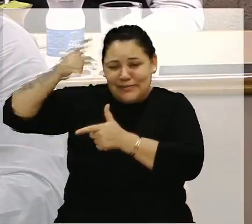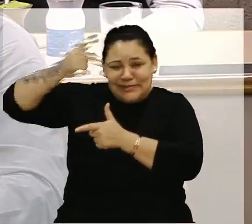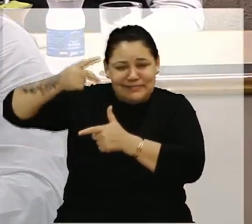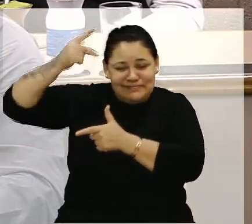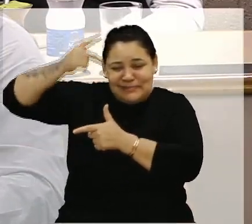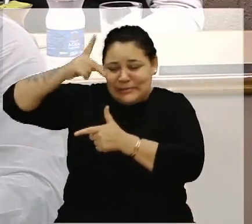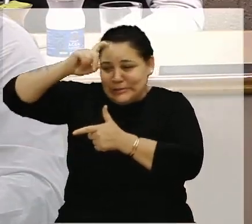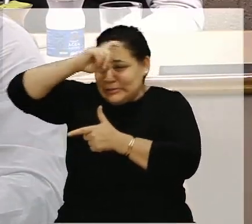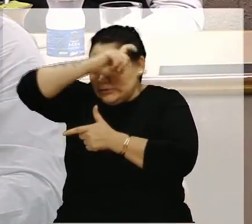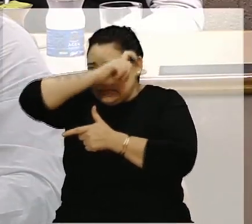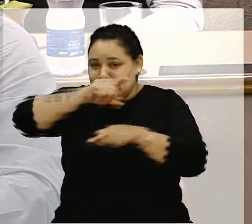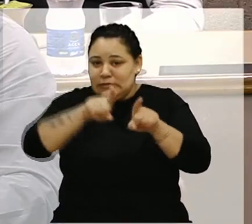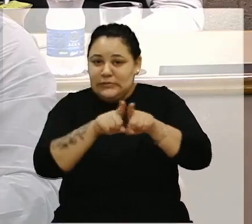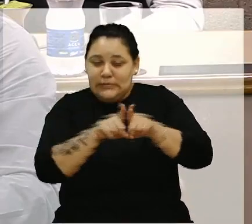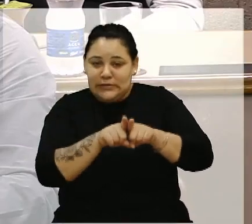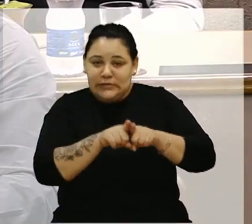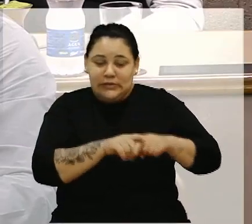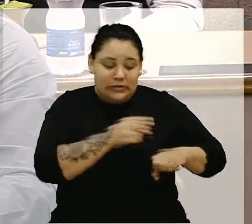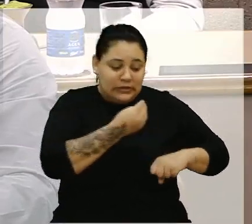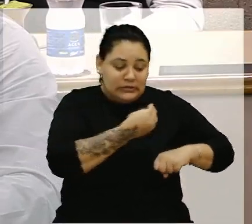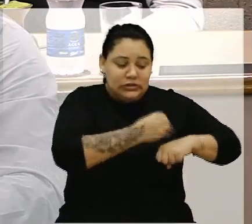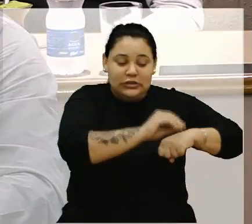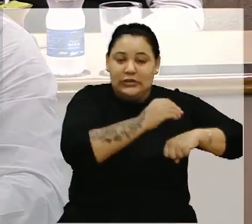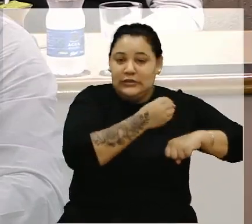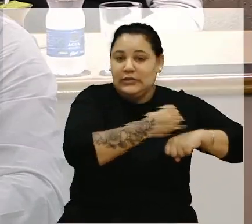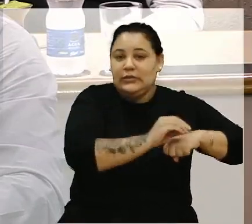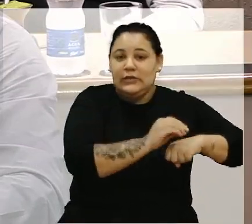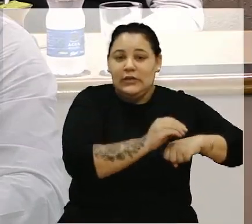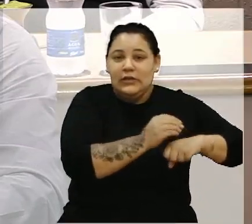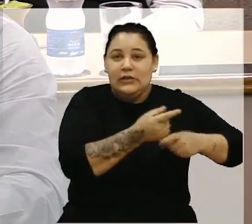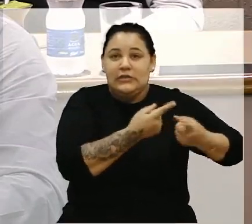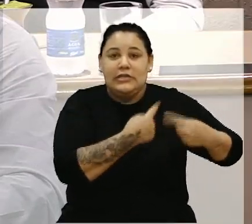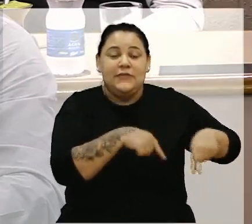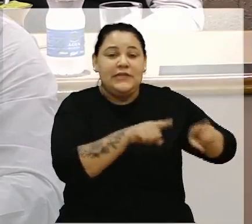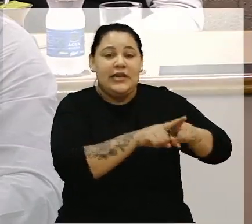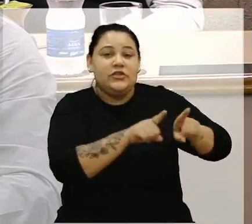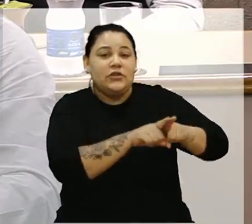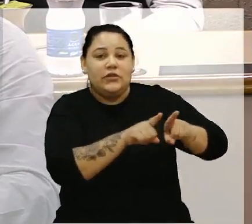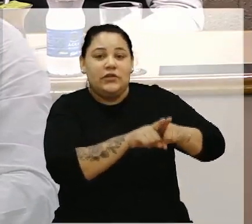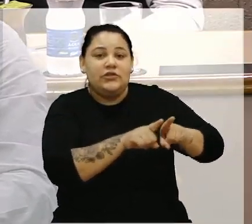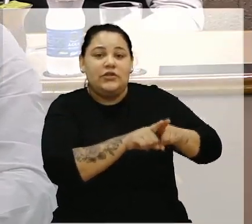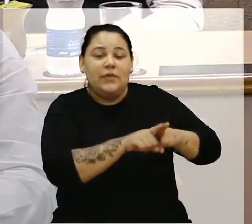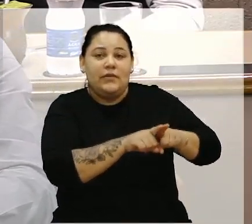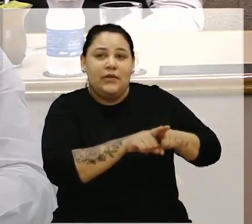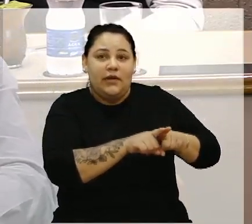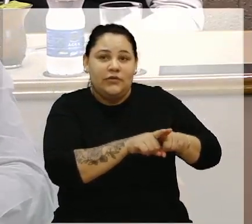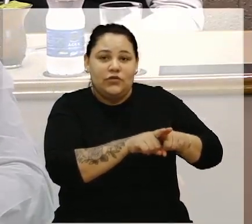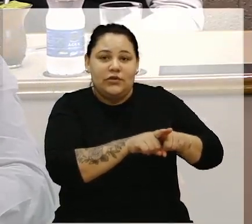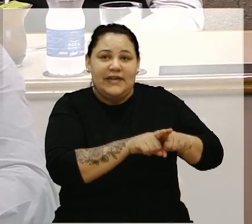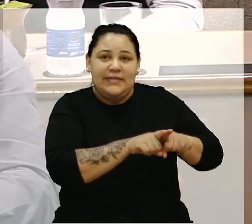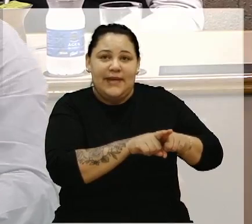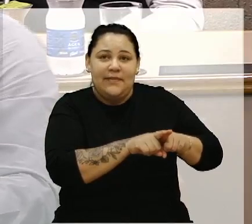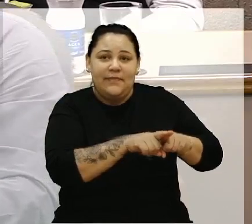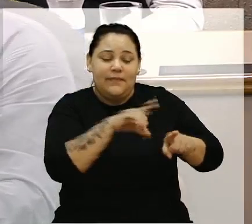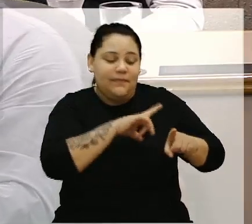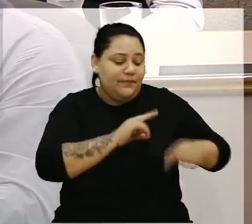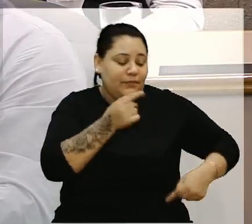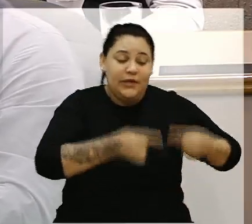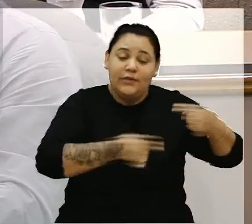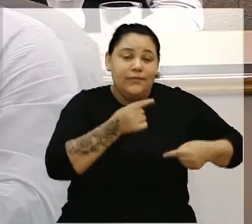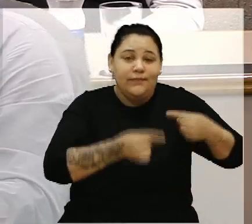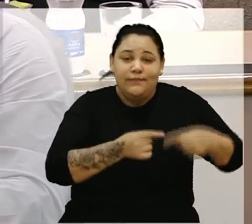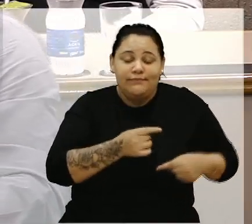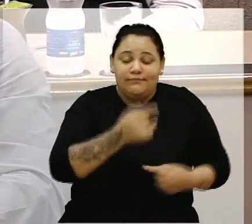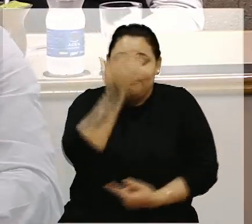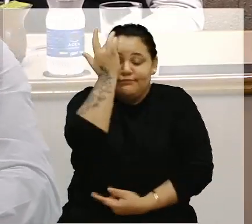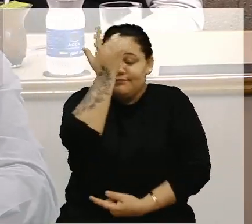A proposição tem como objetivo principal promover e dar visibilidade ao debate da saúde